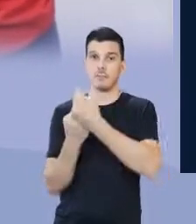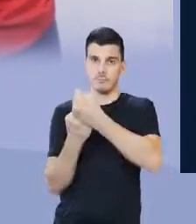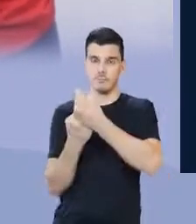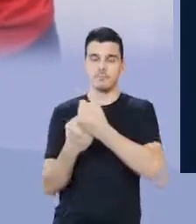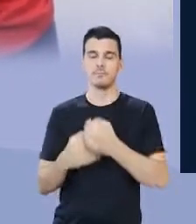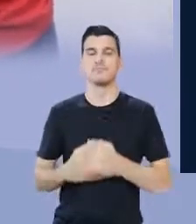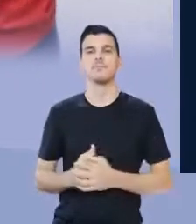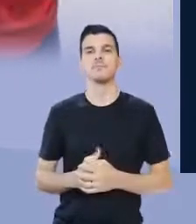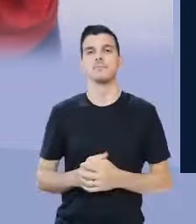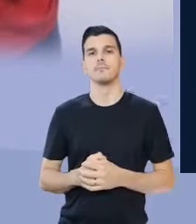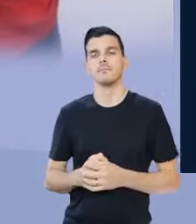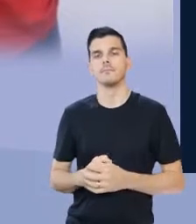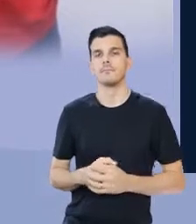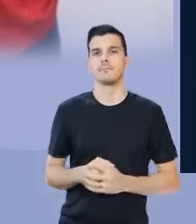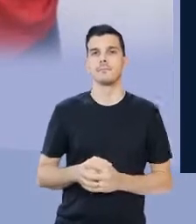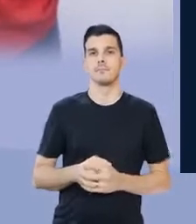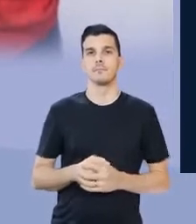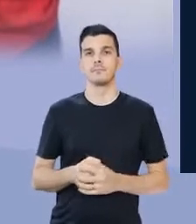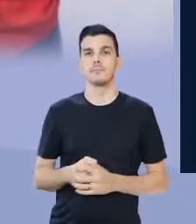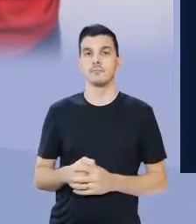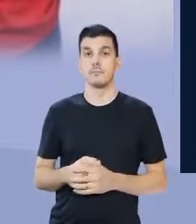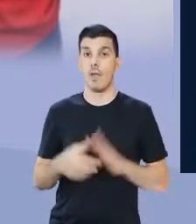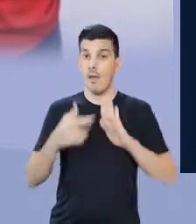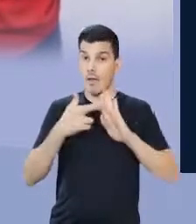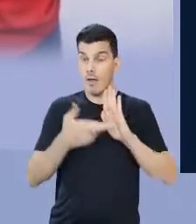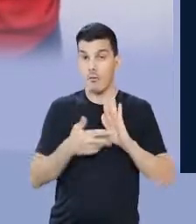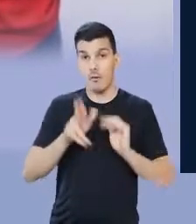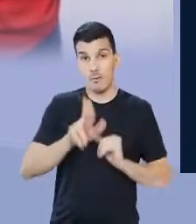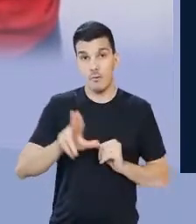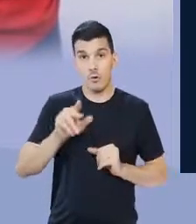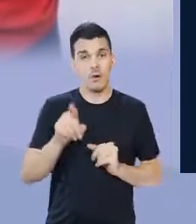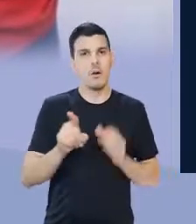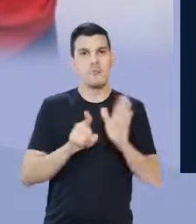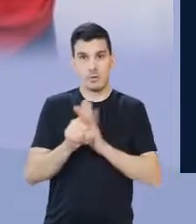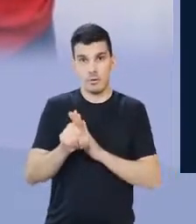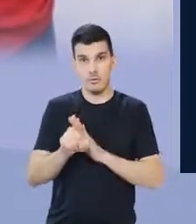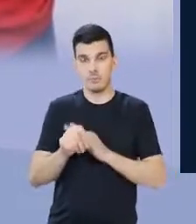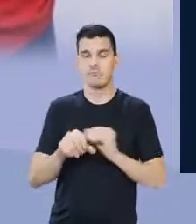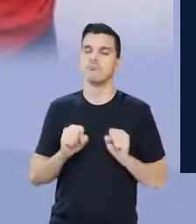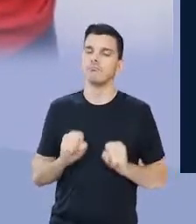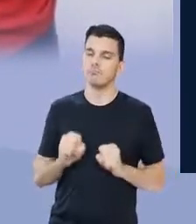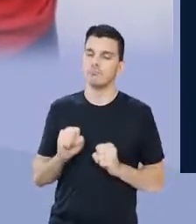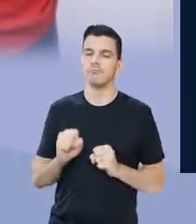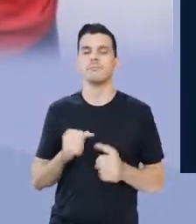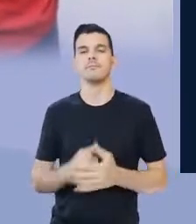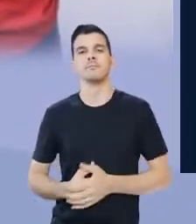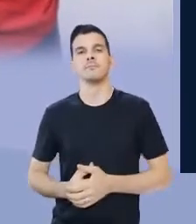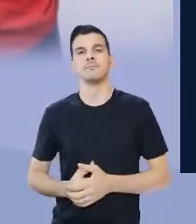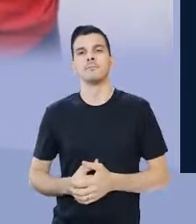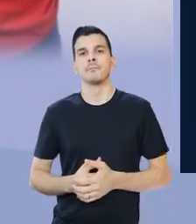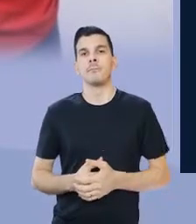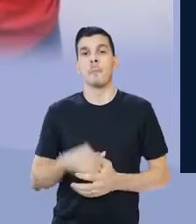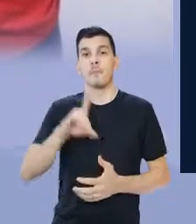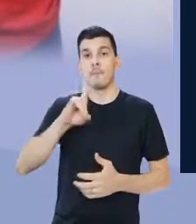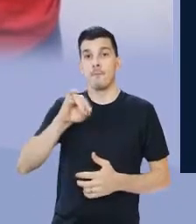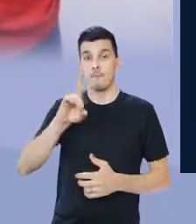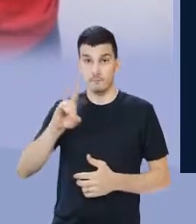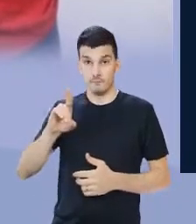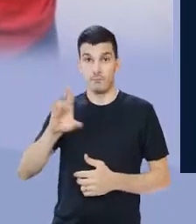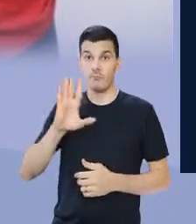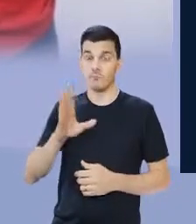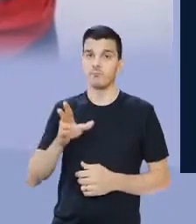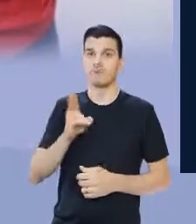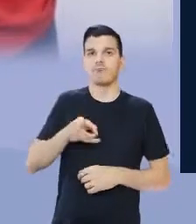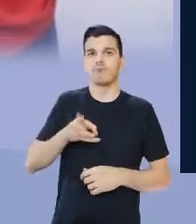do didn't. Essa mesma regra vai servir para a forma interrogativa? Com certeza. A presença do did faz com que o